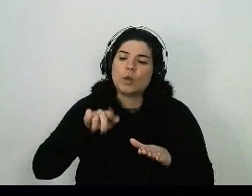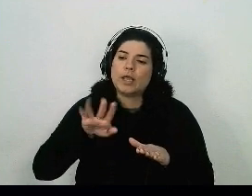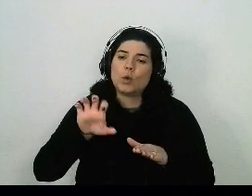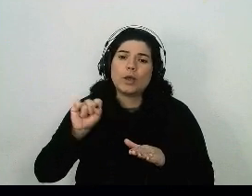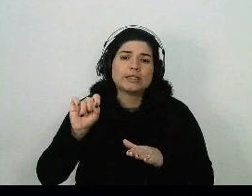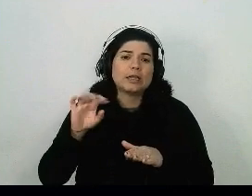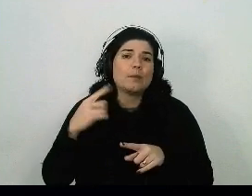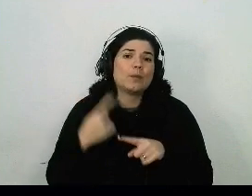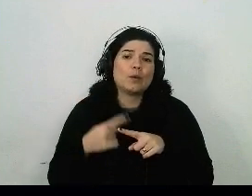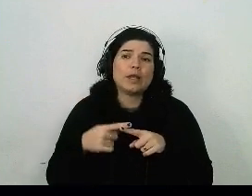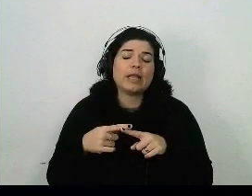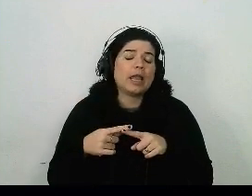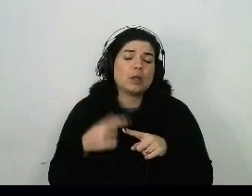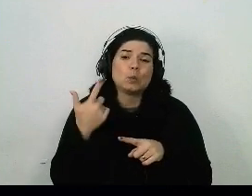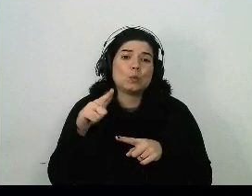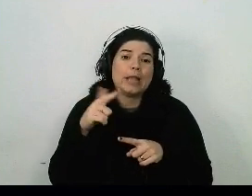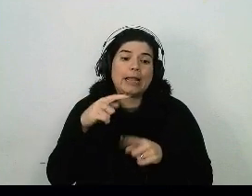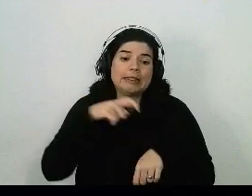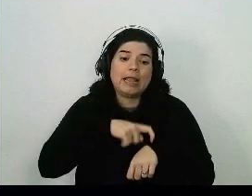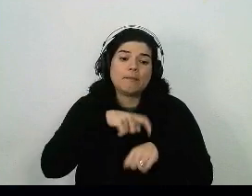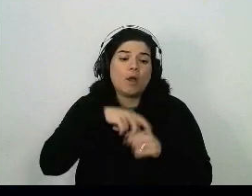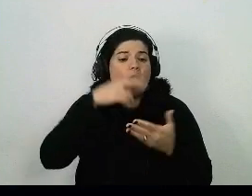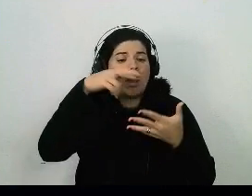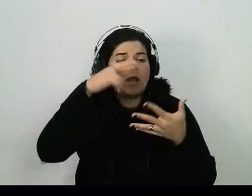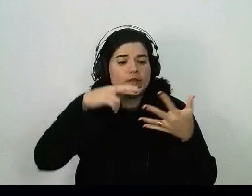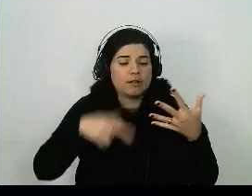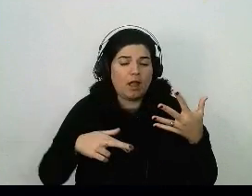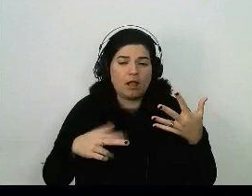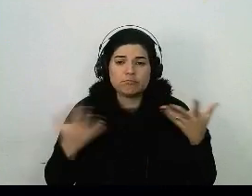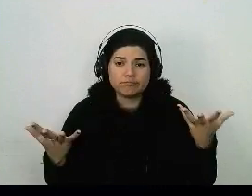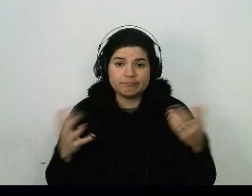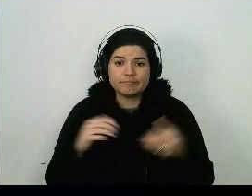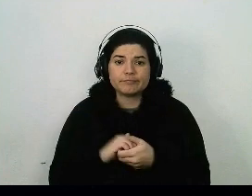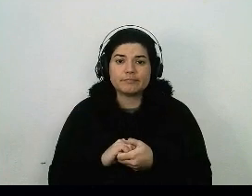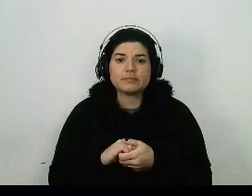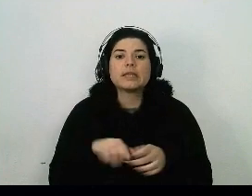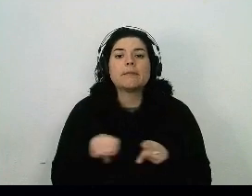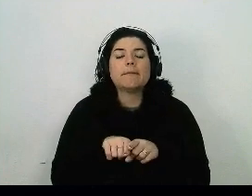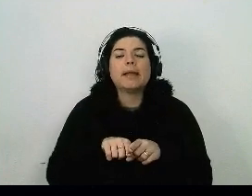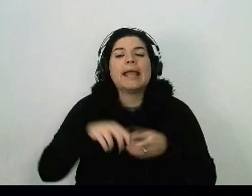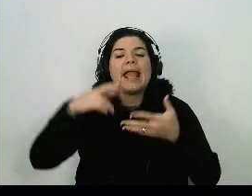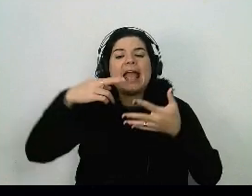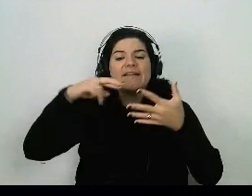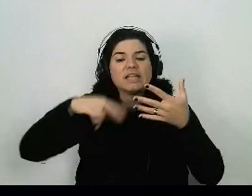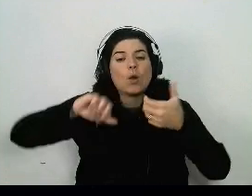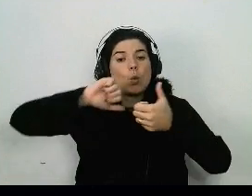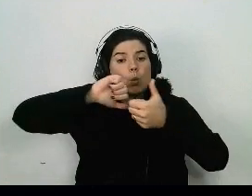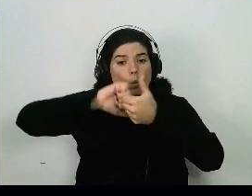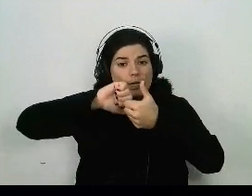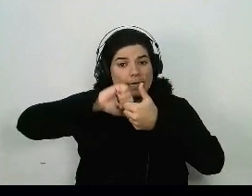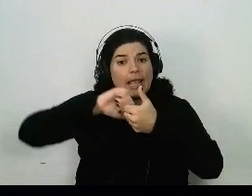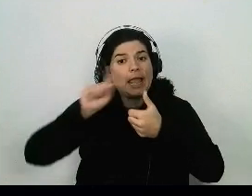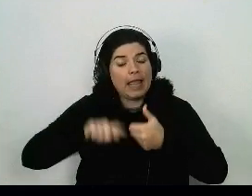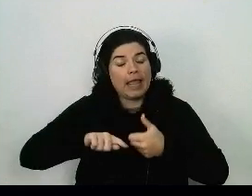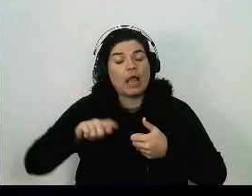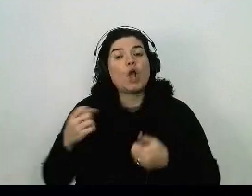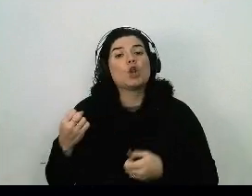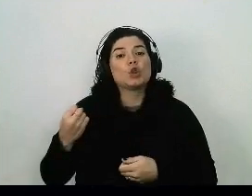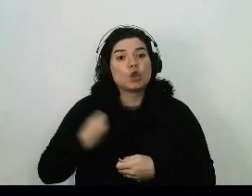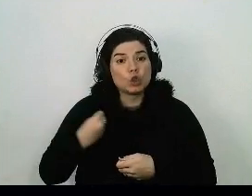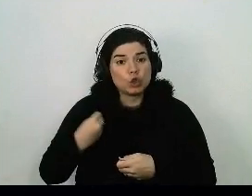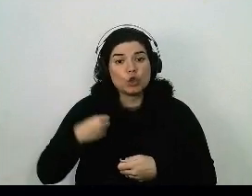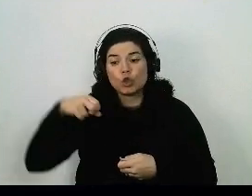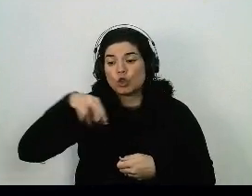revisar meu purrecast é a qualidade das revisões E aí inclusive dar nota para o meu processo de purequest avaliar